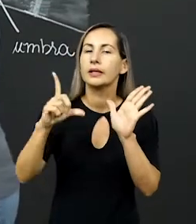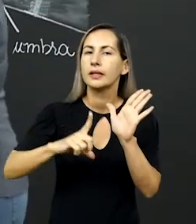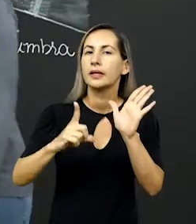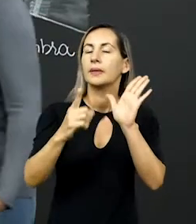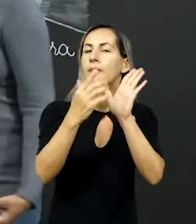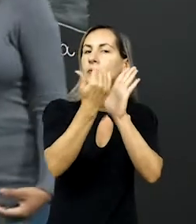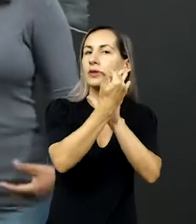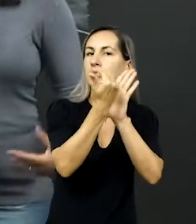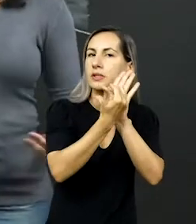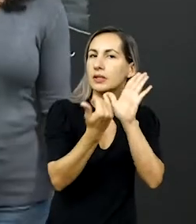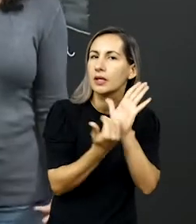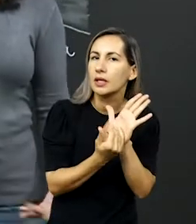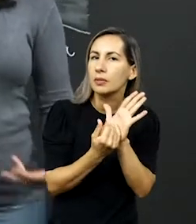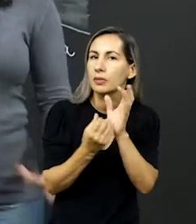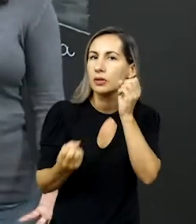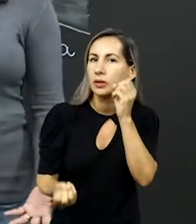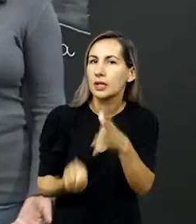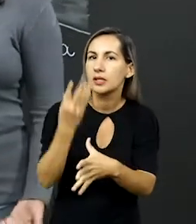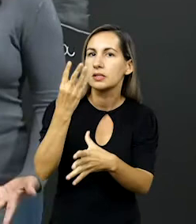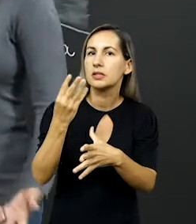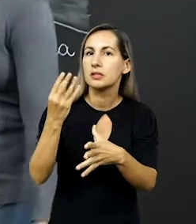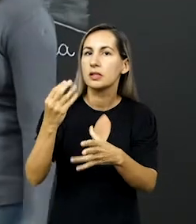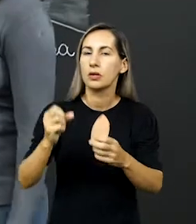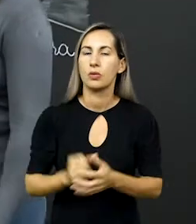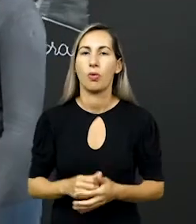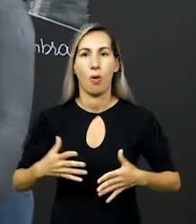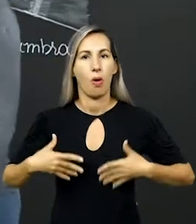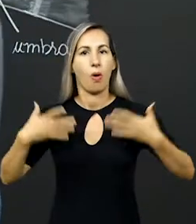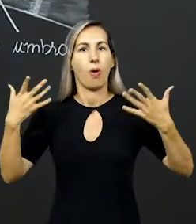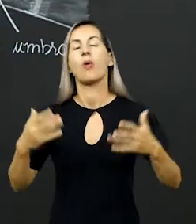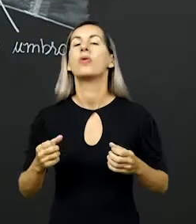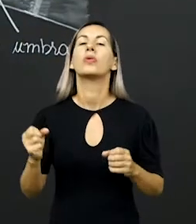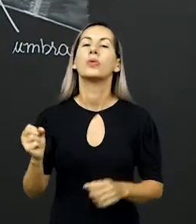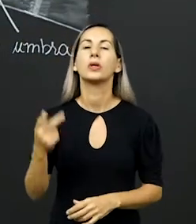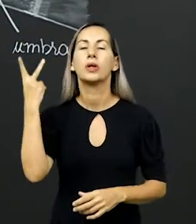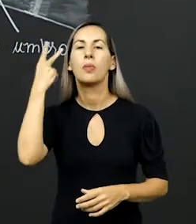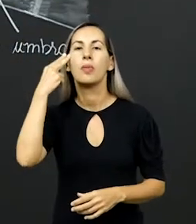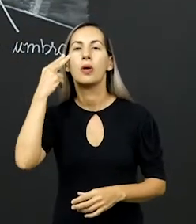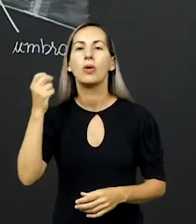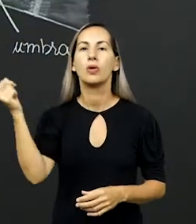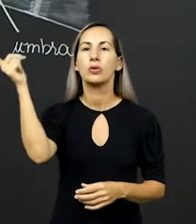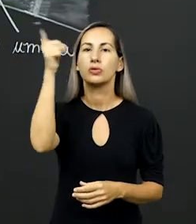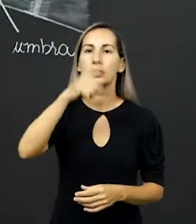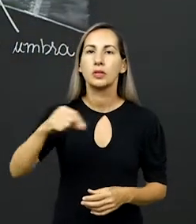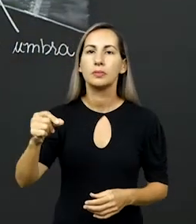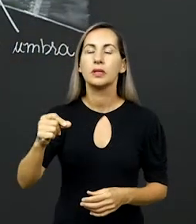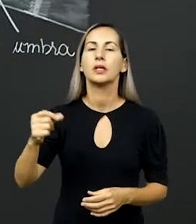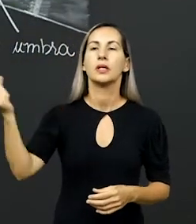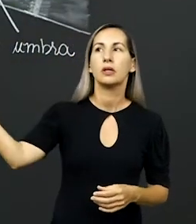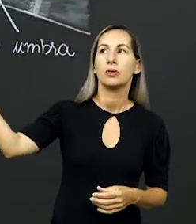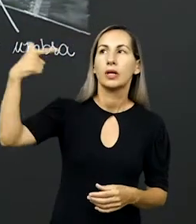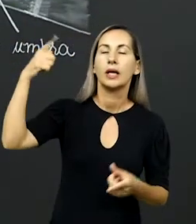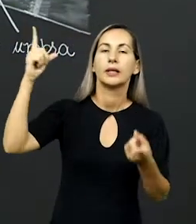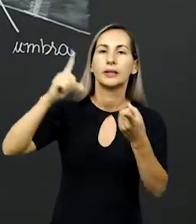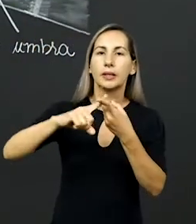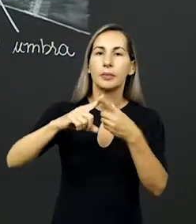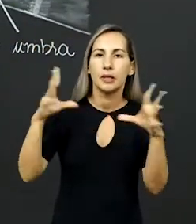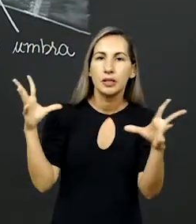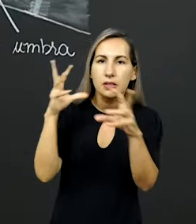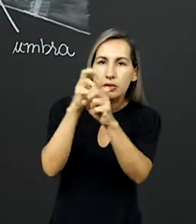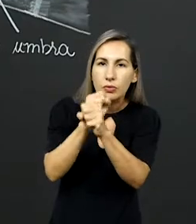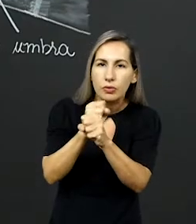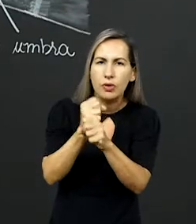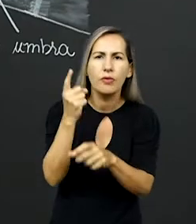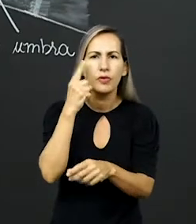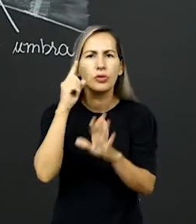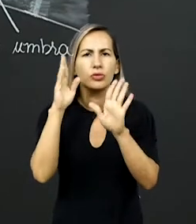esquema desses fenômenos incríveis e naturais, que são justamente o eclipse solar e o eclipse lunar. Você já